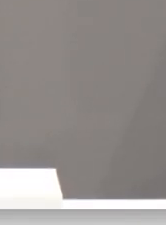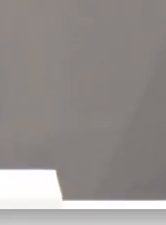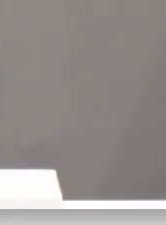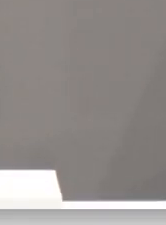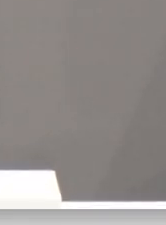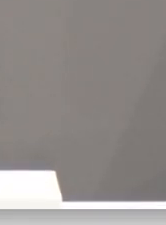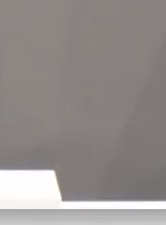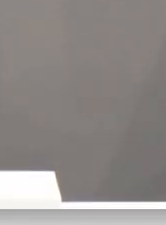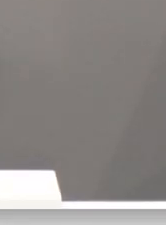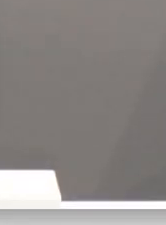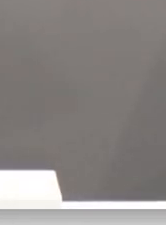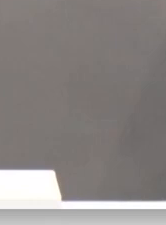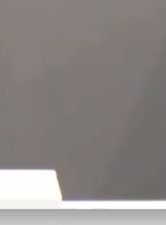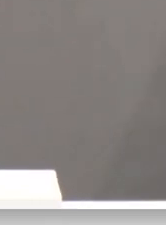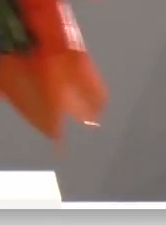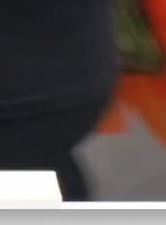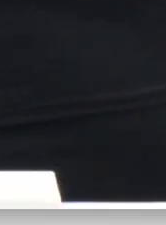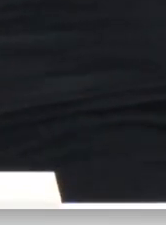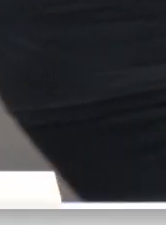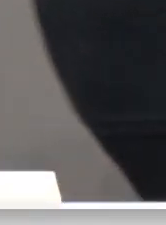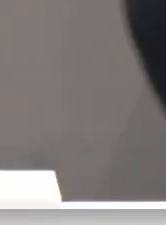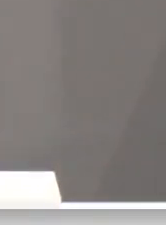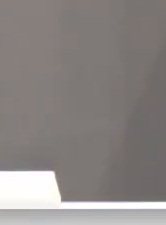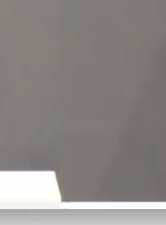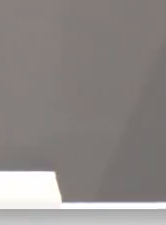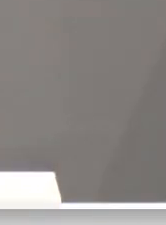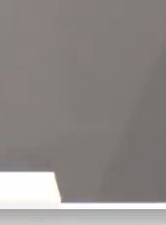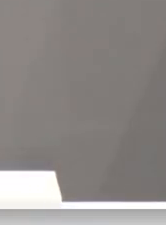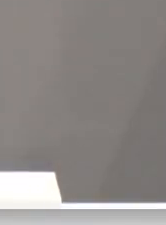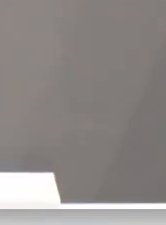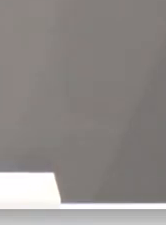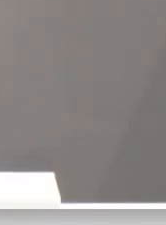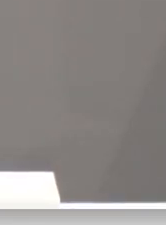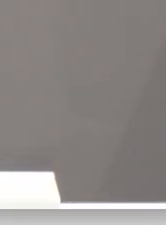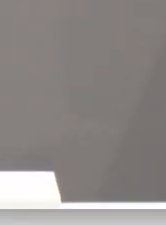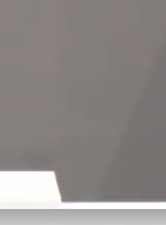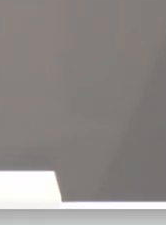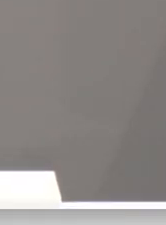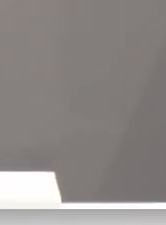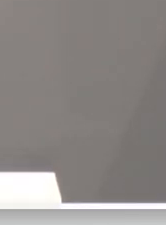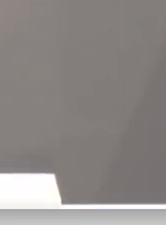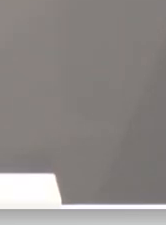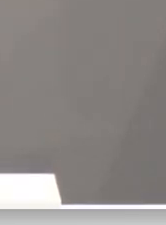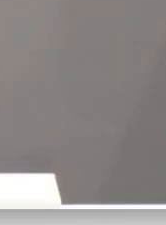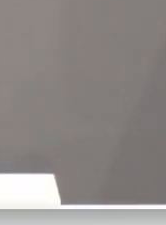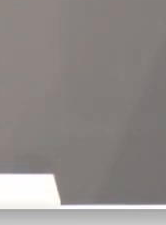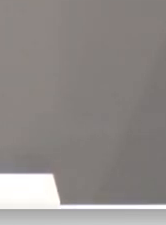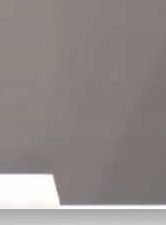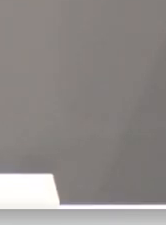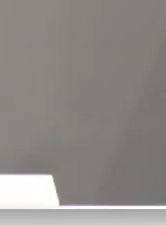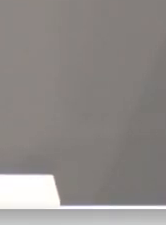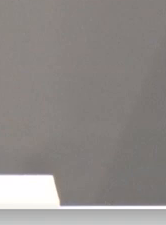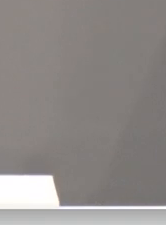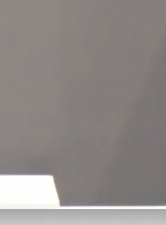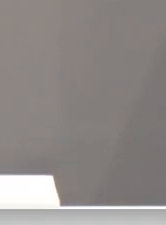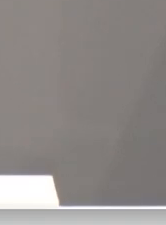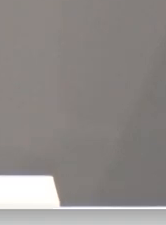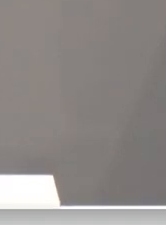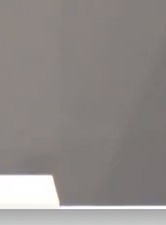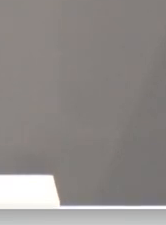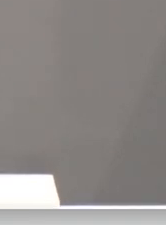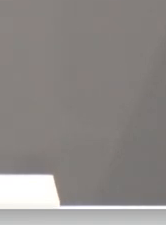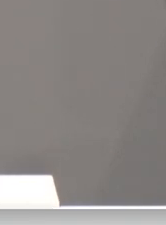uso da tribuna na homenagem desta noite a senhora Maria Bernadette Matos, presidente do Simpasso, pelo seu